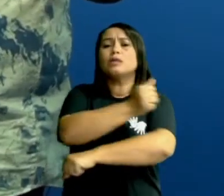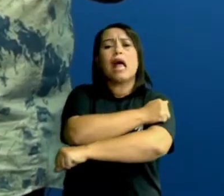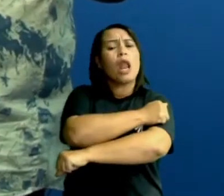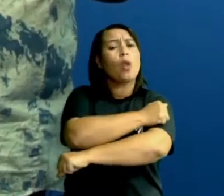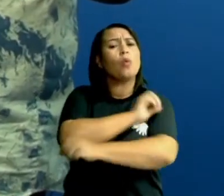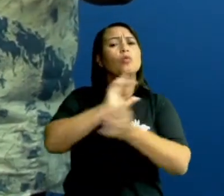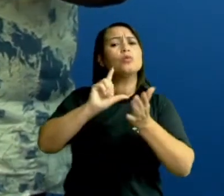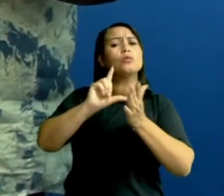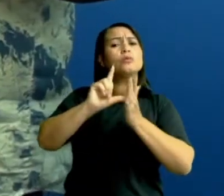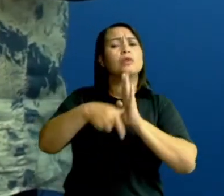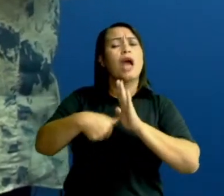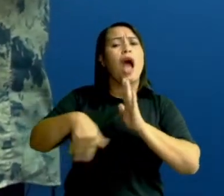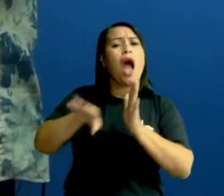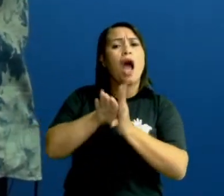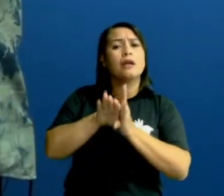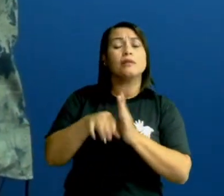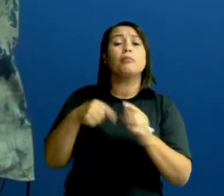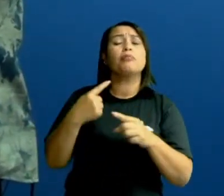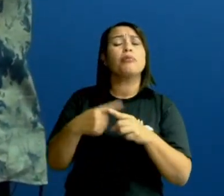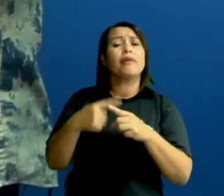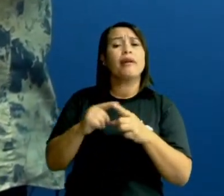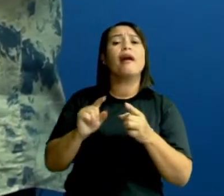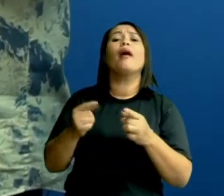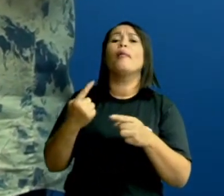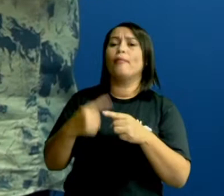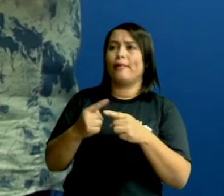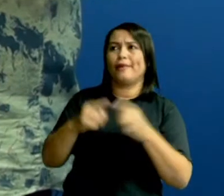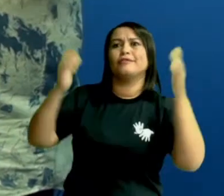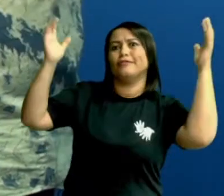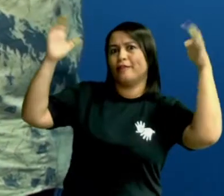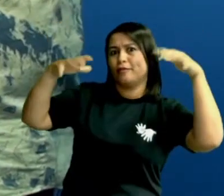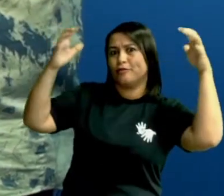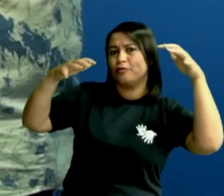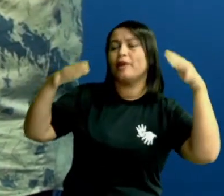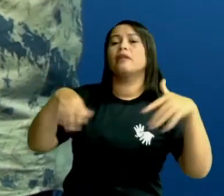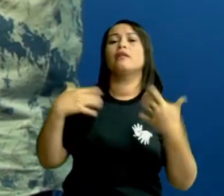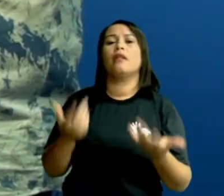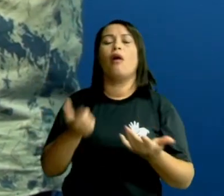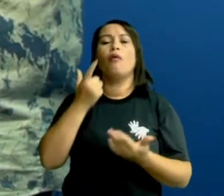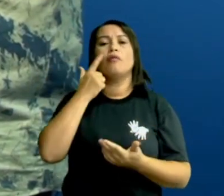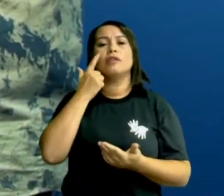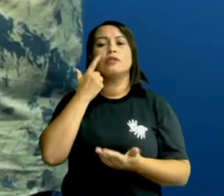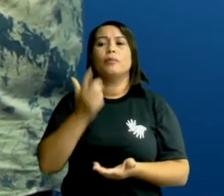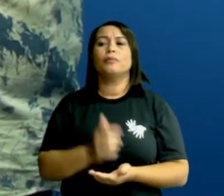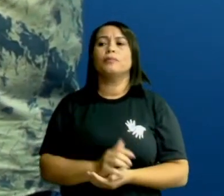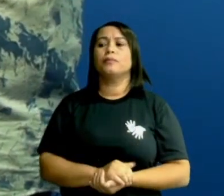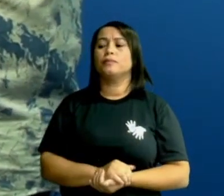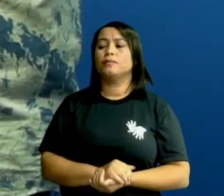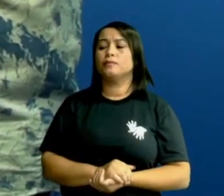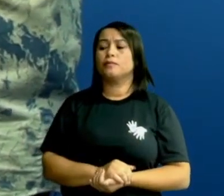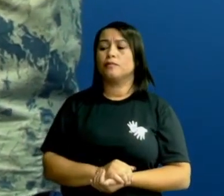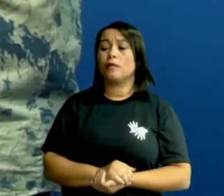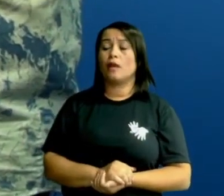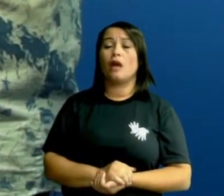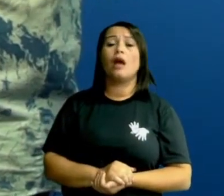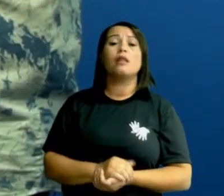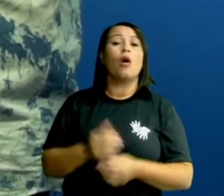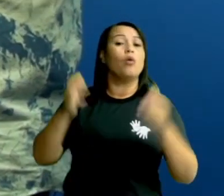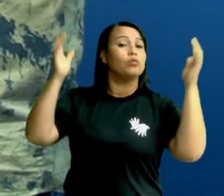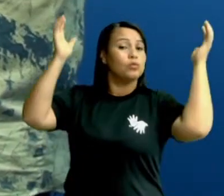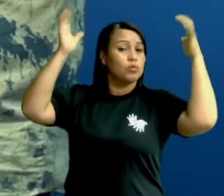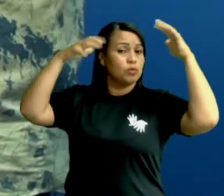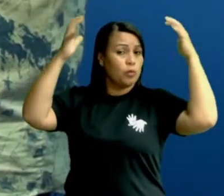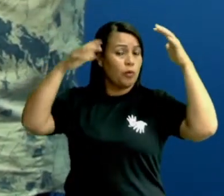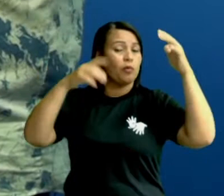Por que eles chegaram atrasados? Pois estava chovendo. Ou seja, pois estava chovendo é